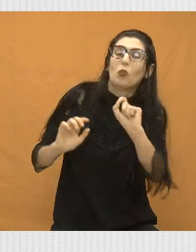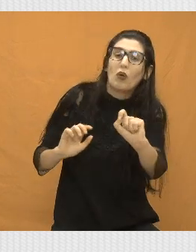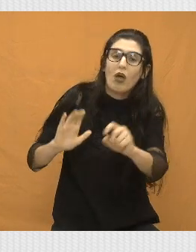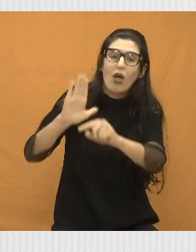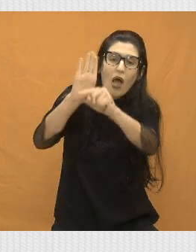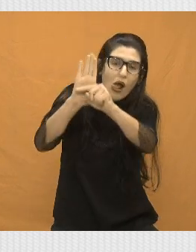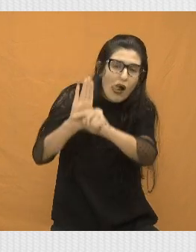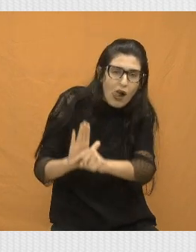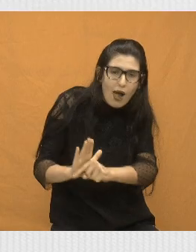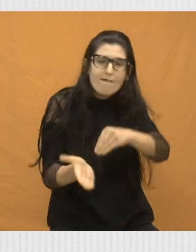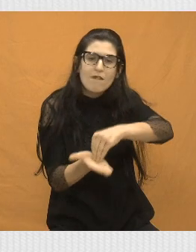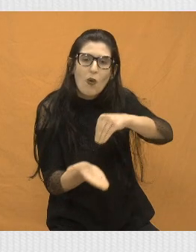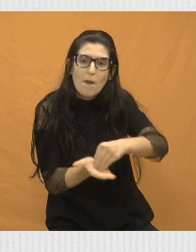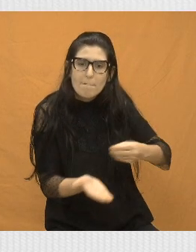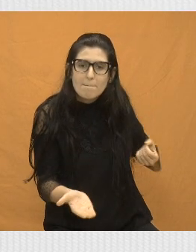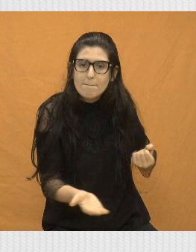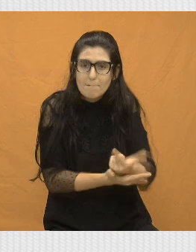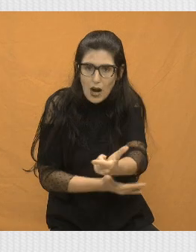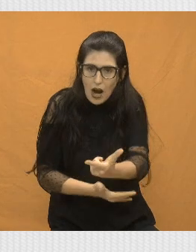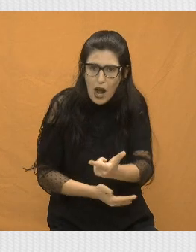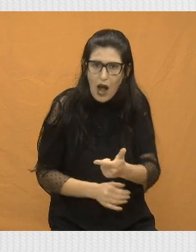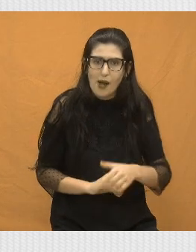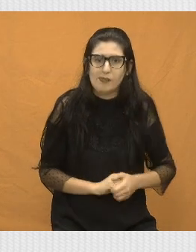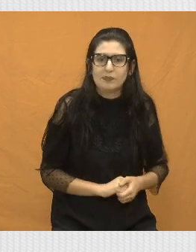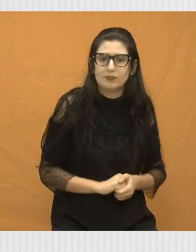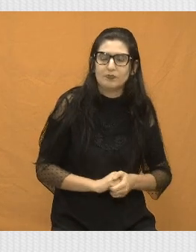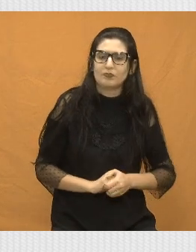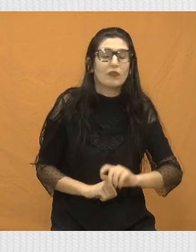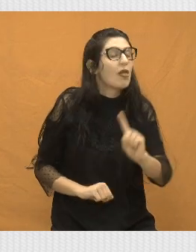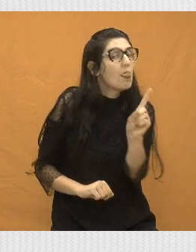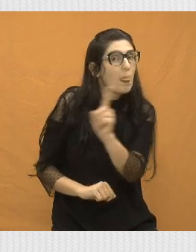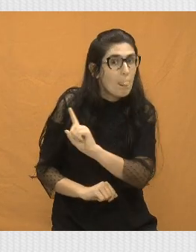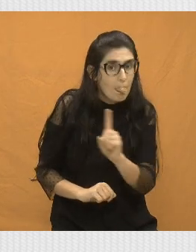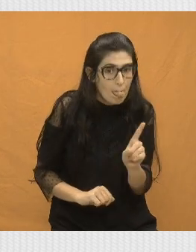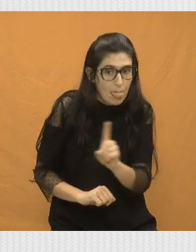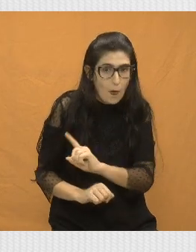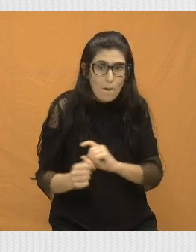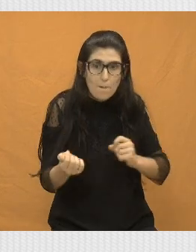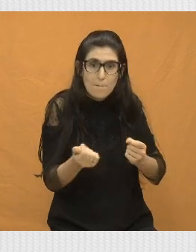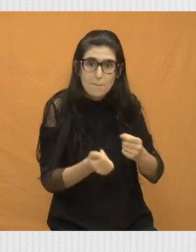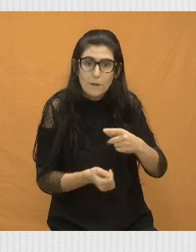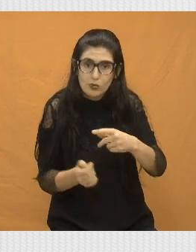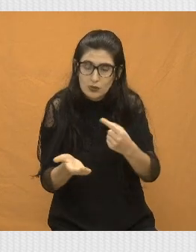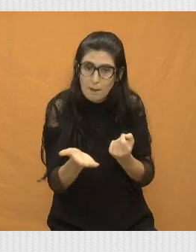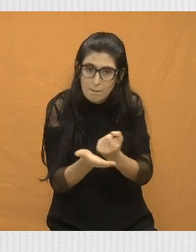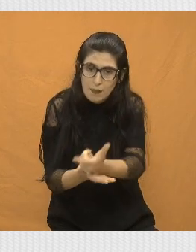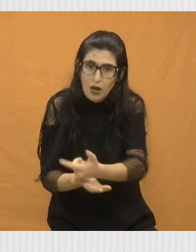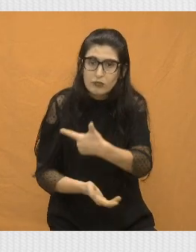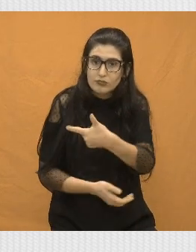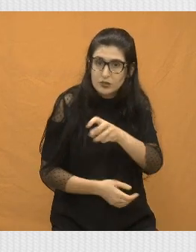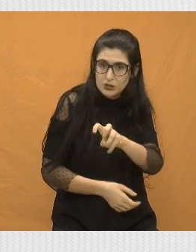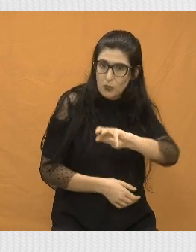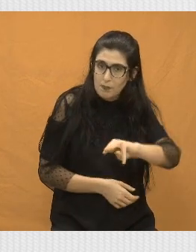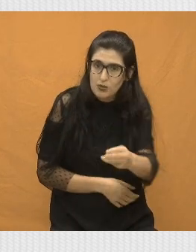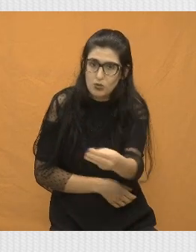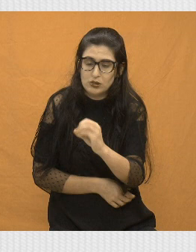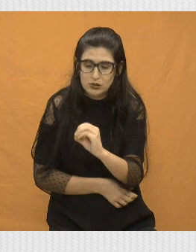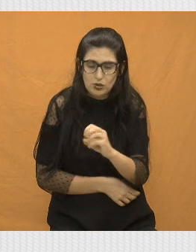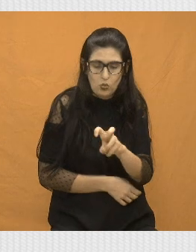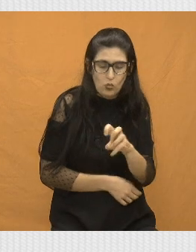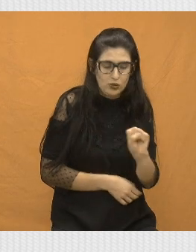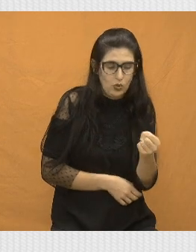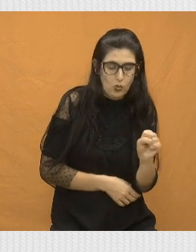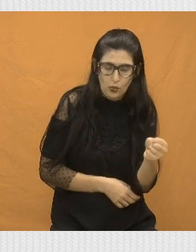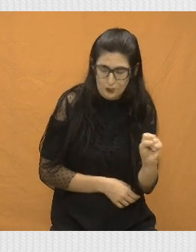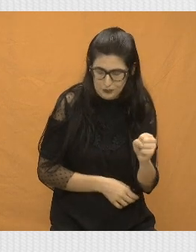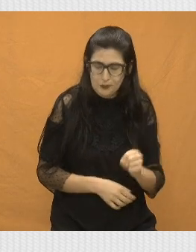sobre o resto a pagar não processado pago, na ordem de 25 milhões e 58 mil.